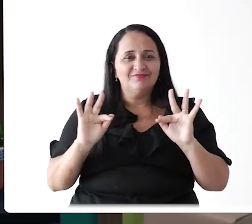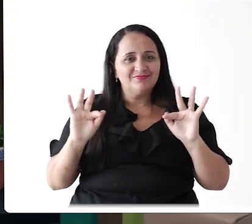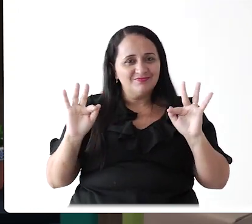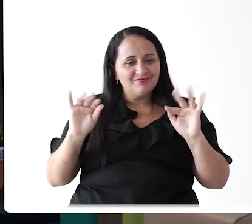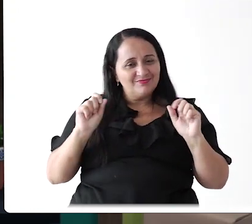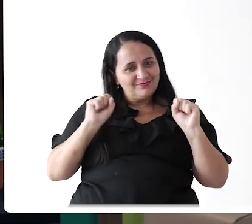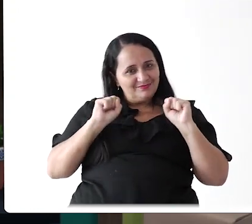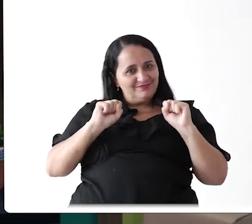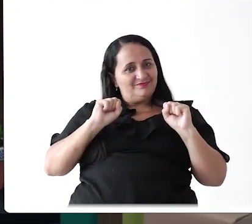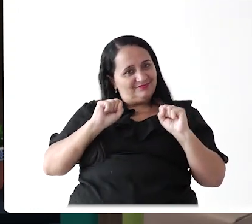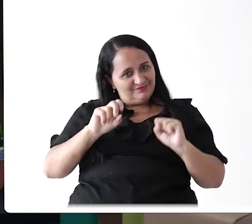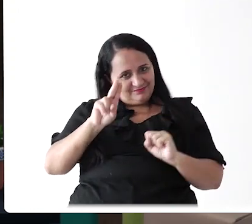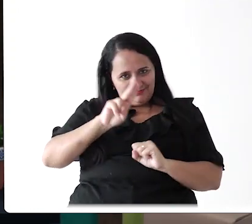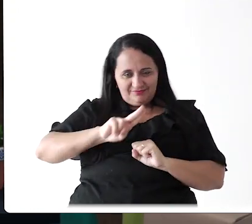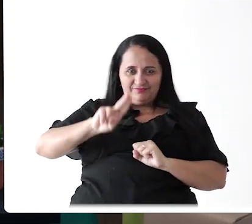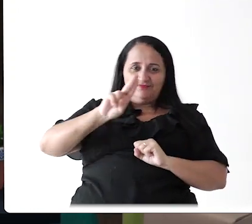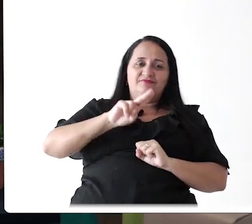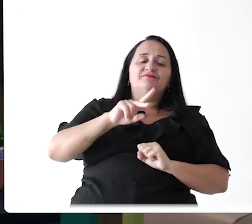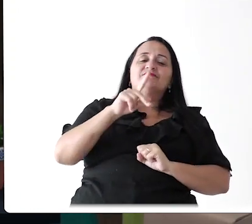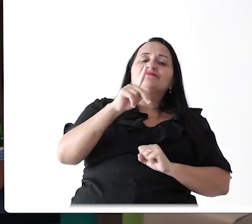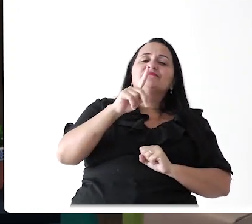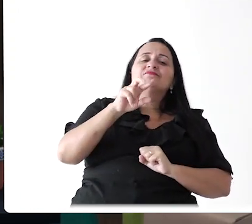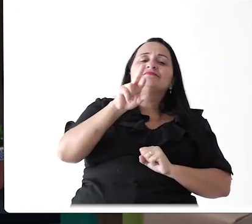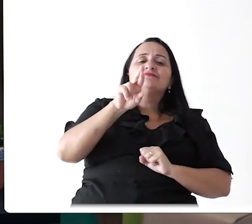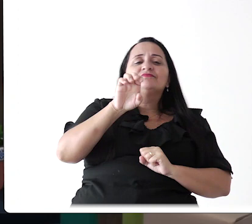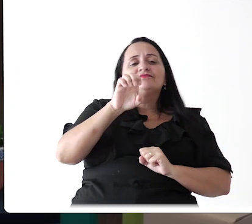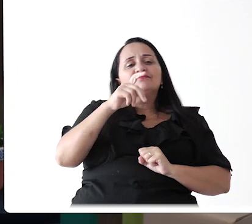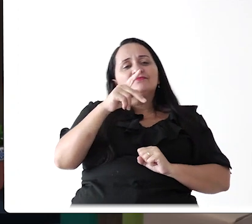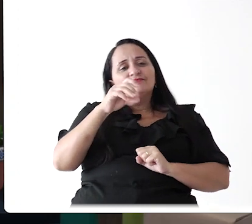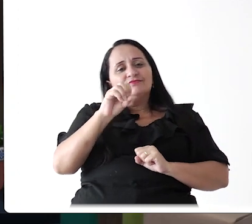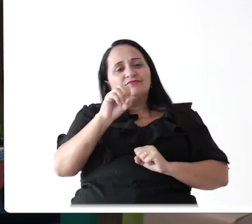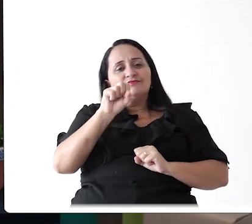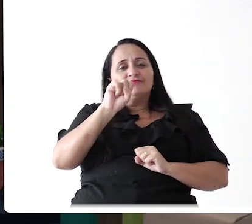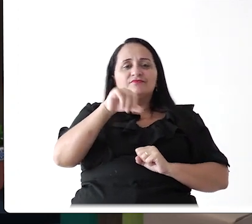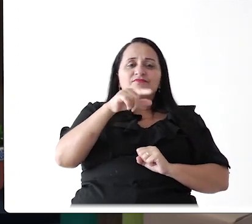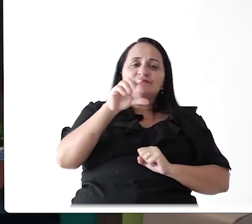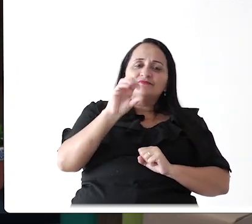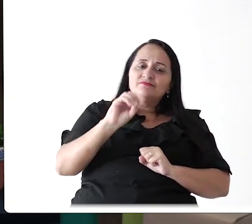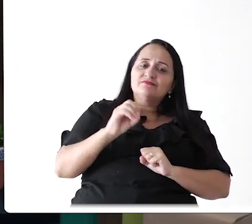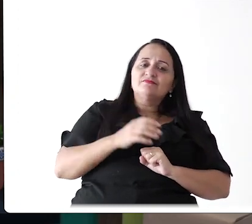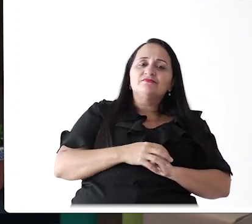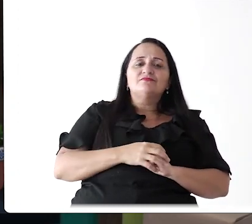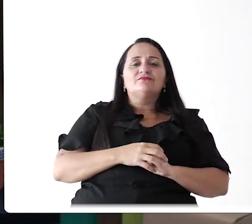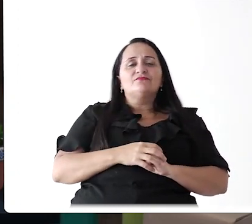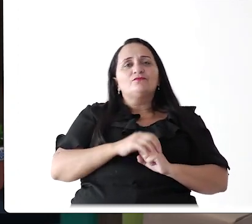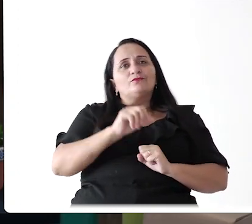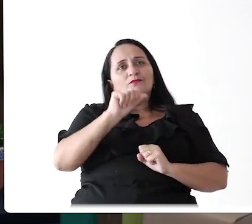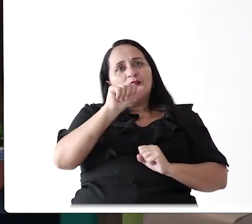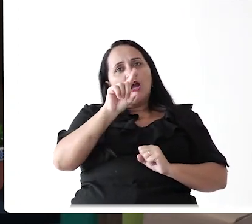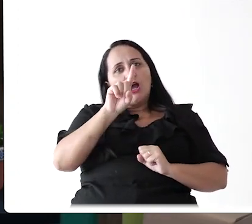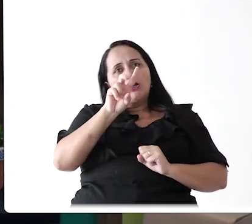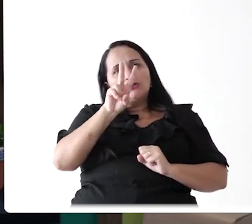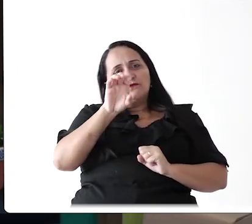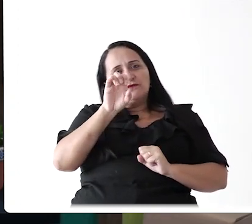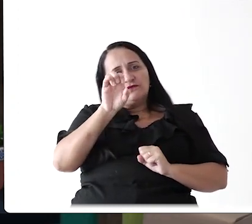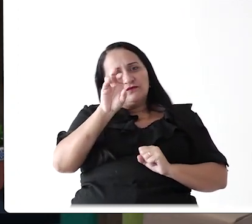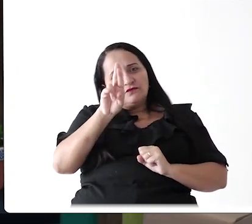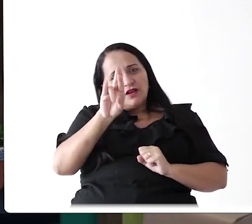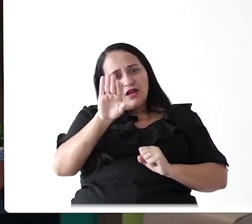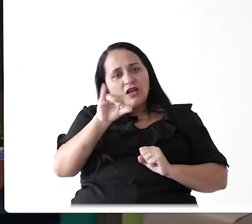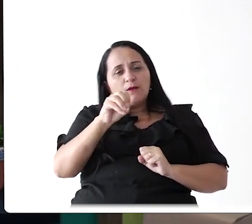utilizadas, por exemplo, preposição, advérbio, um artigo, tá certo? Para quê?